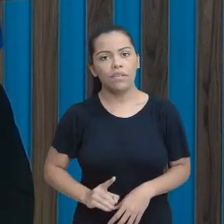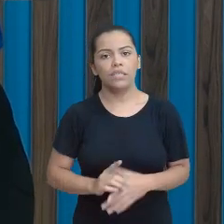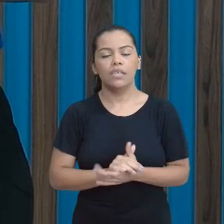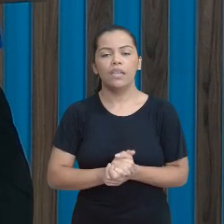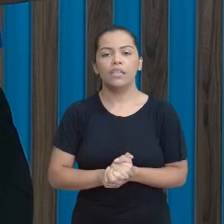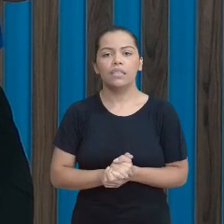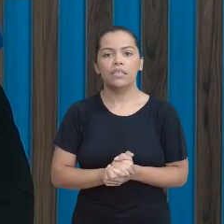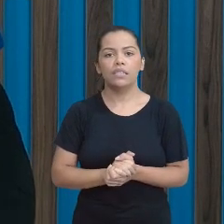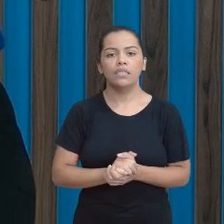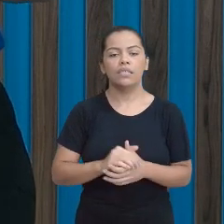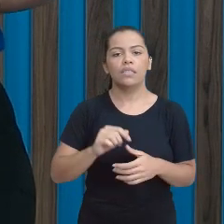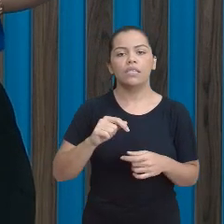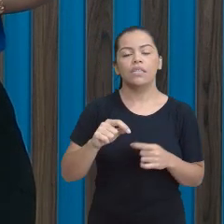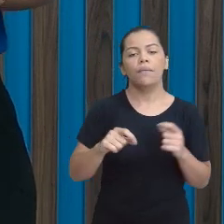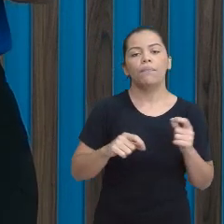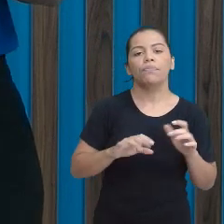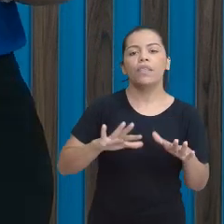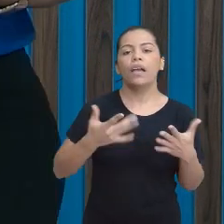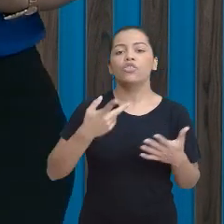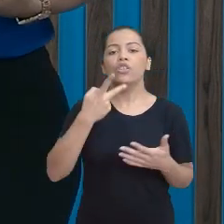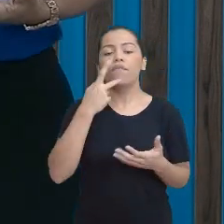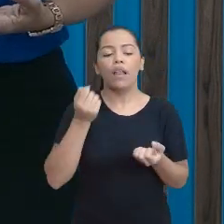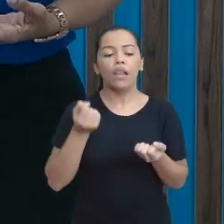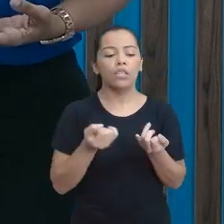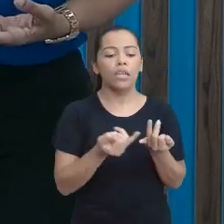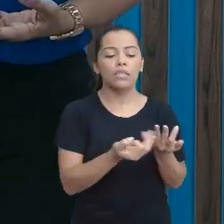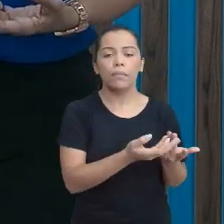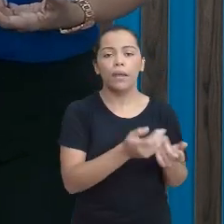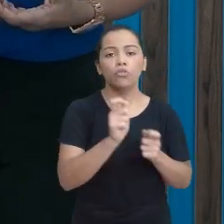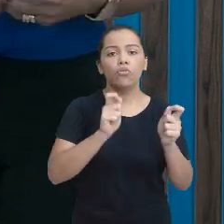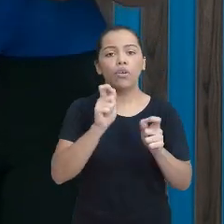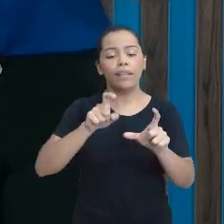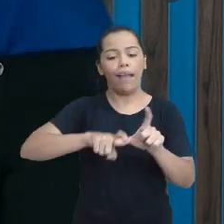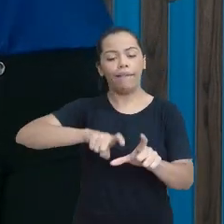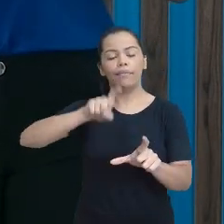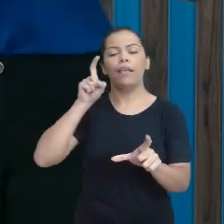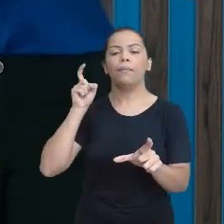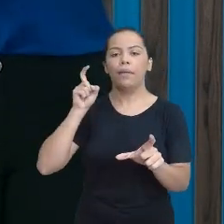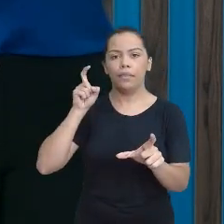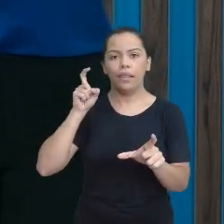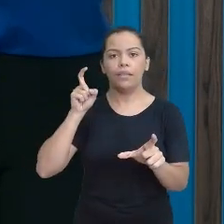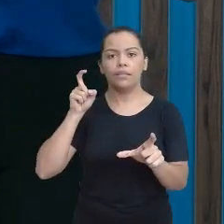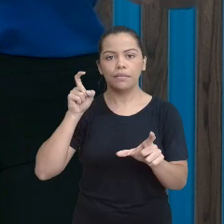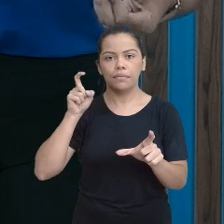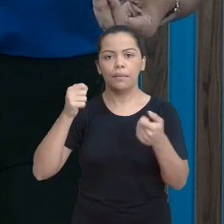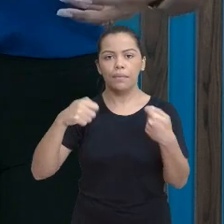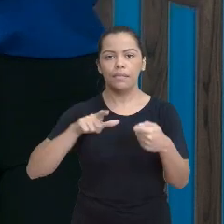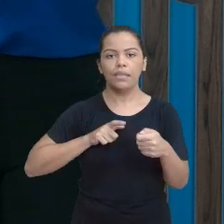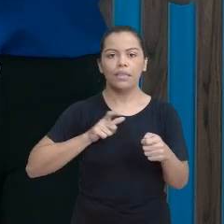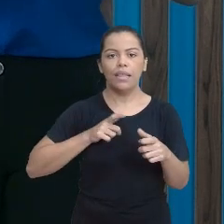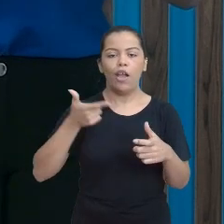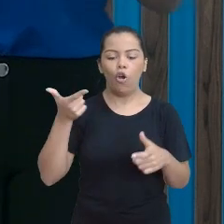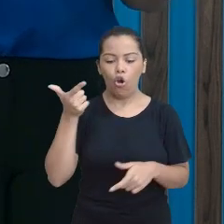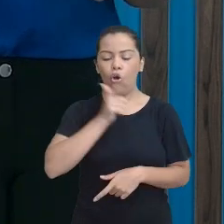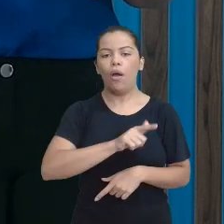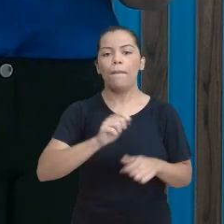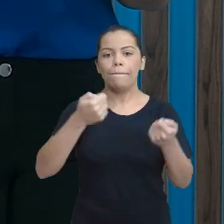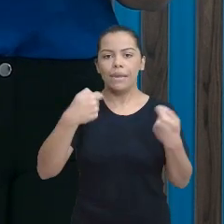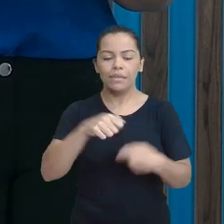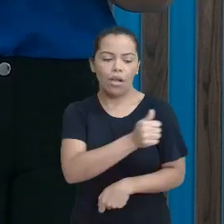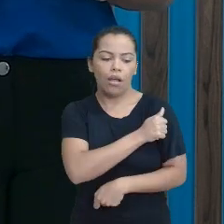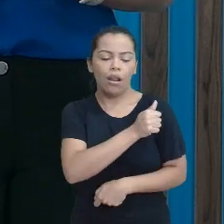sempre contempla, que a gente sempre fala, é a questão da autonomia. Então, a conquista da autonomia, ela está